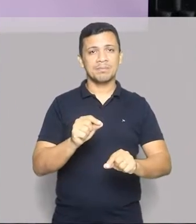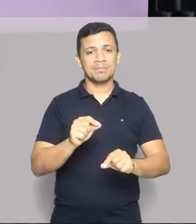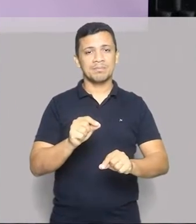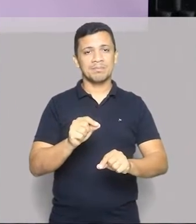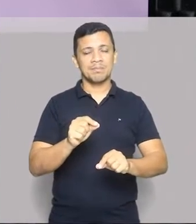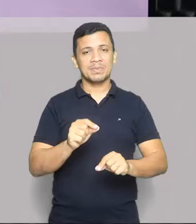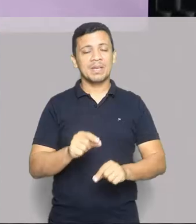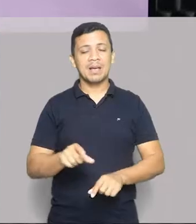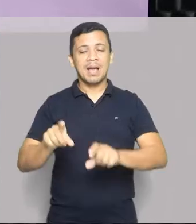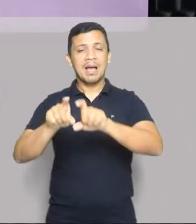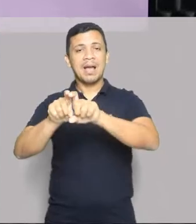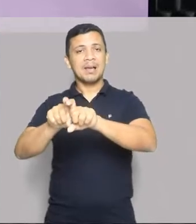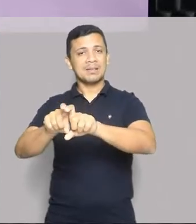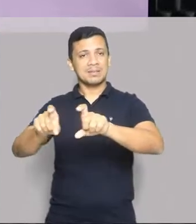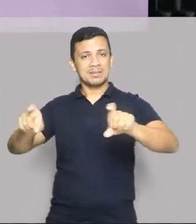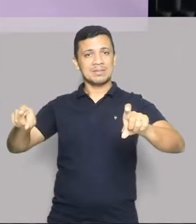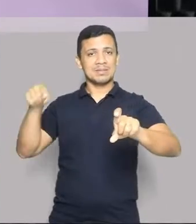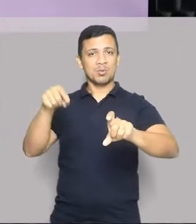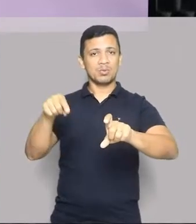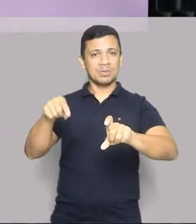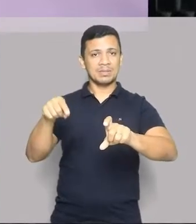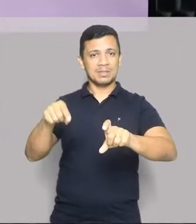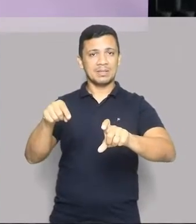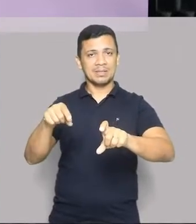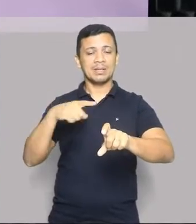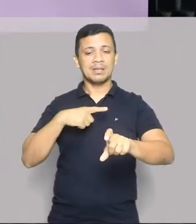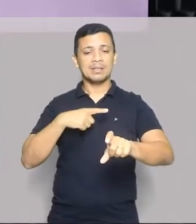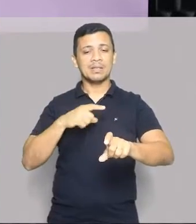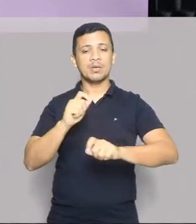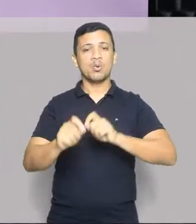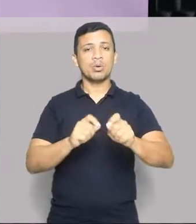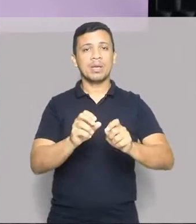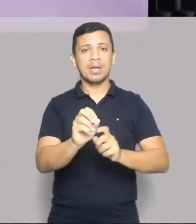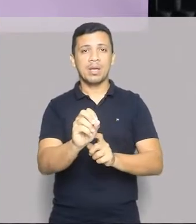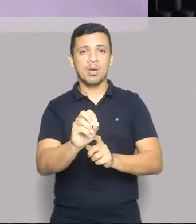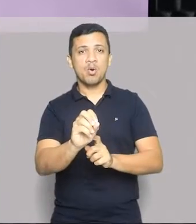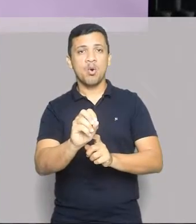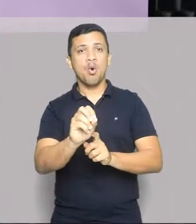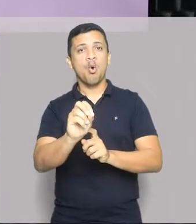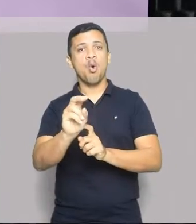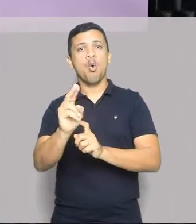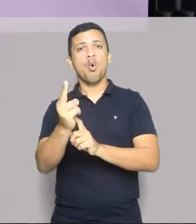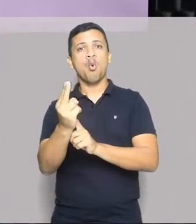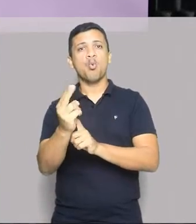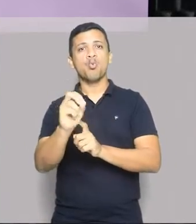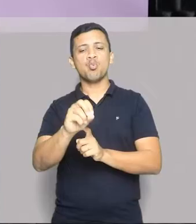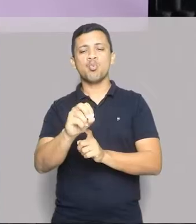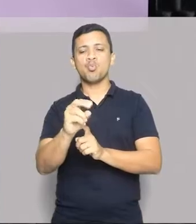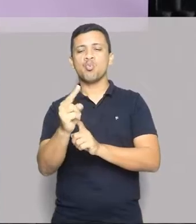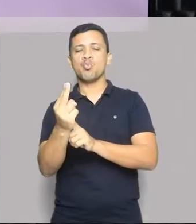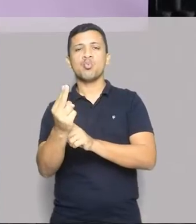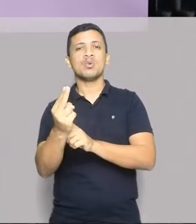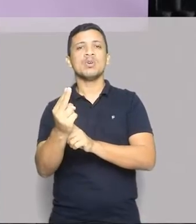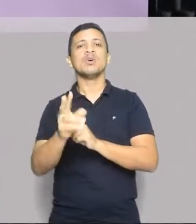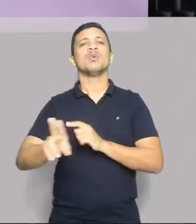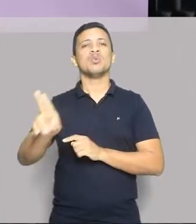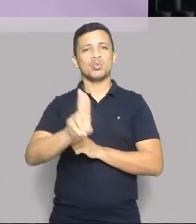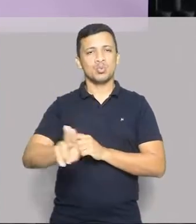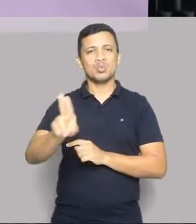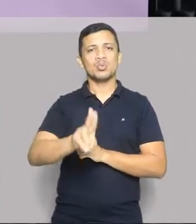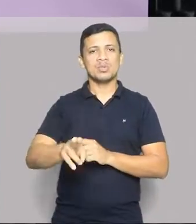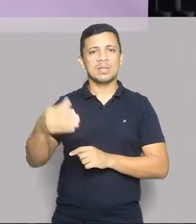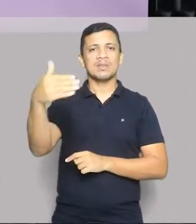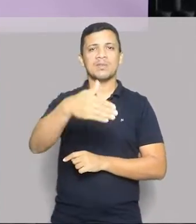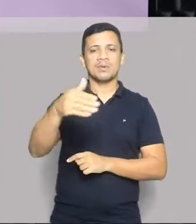a segunda oração, perdão, introduzida pelo conectivo alternativo. Qual é o conectivo alternativo mais comum? O